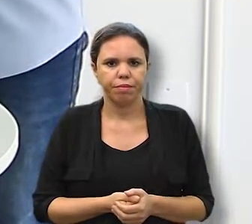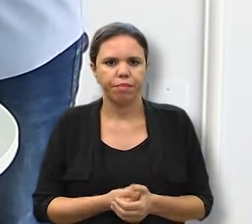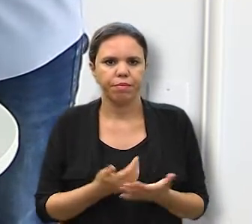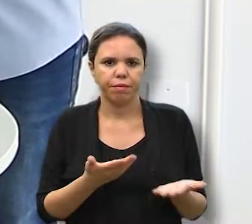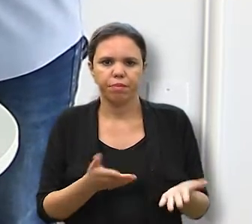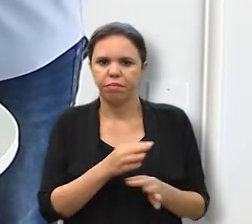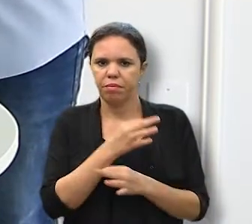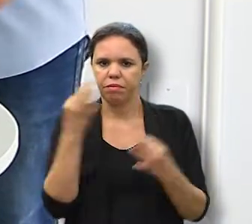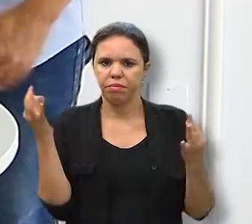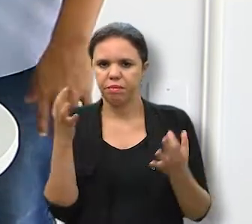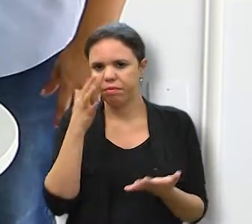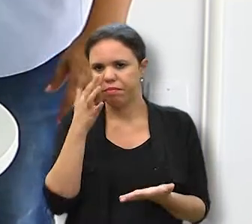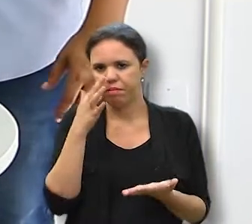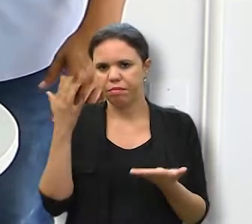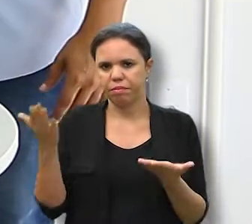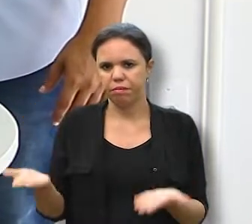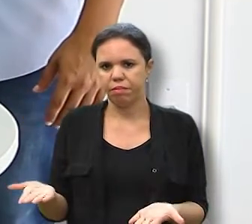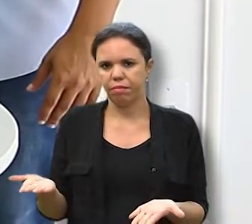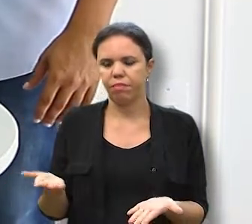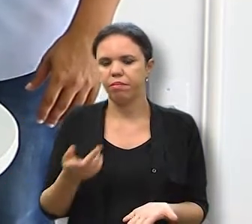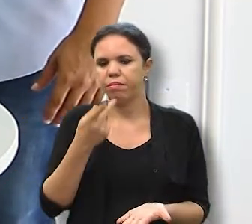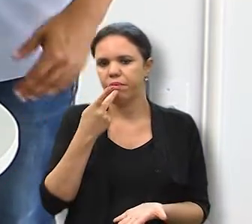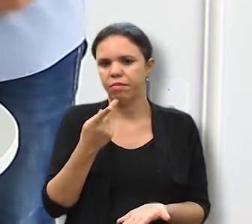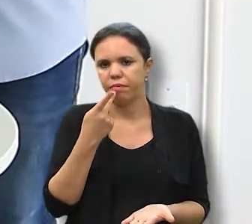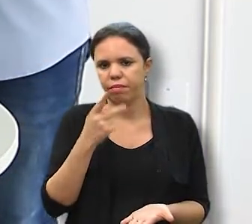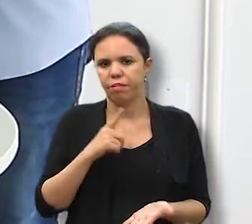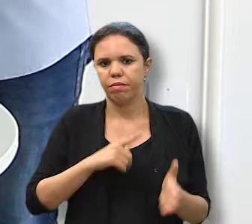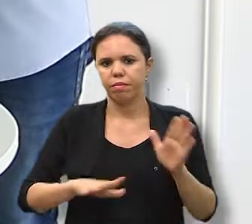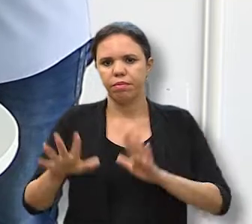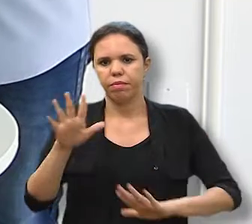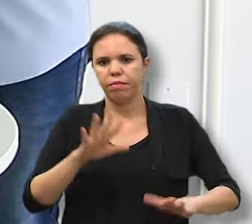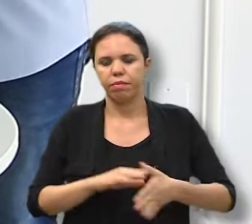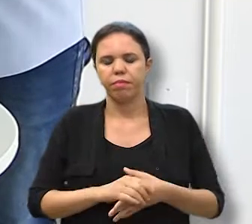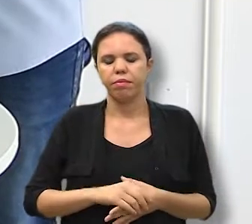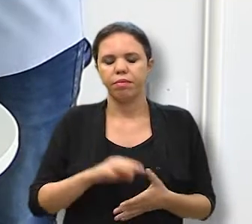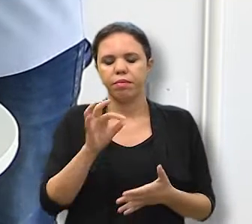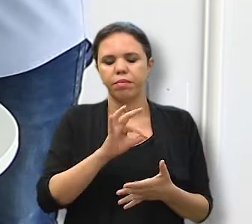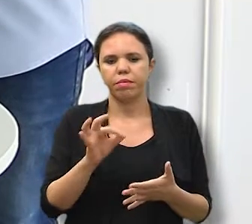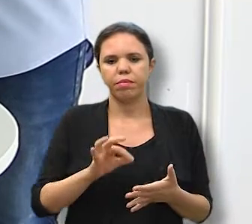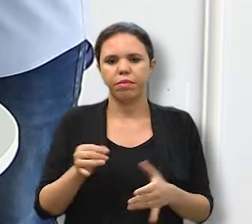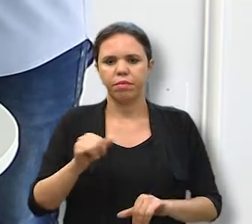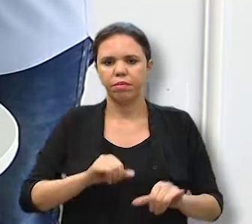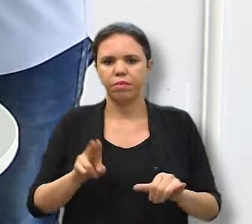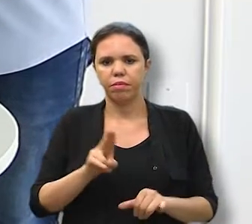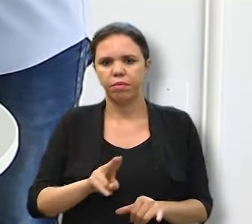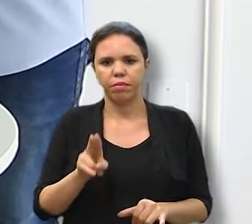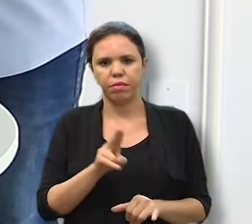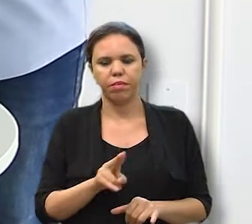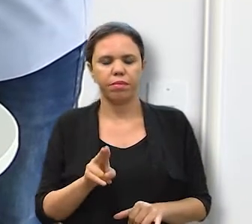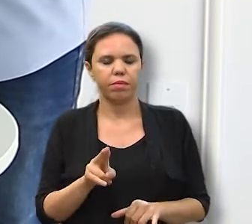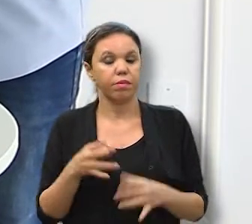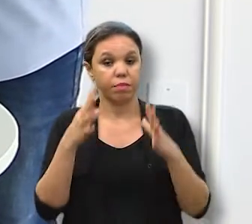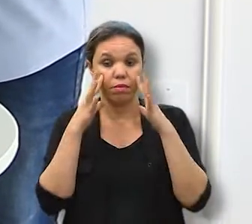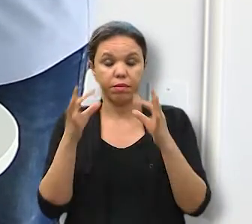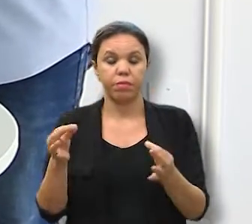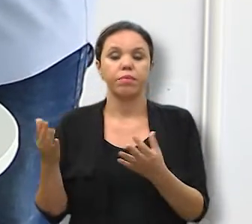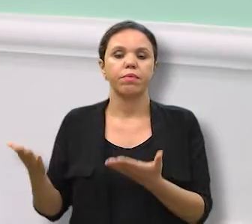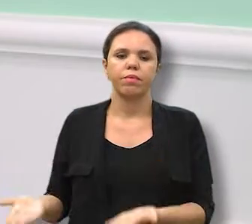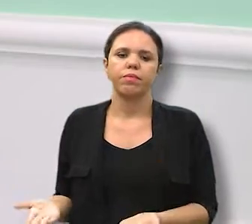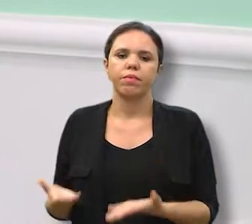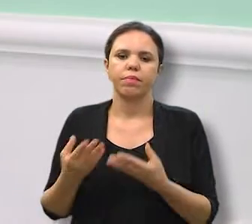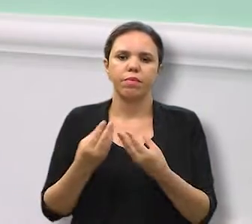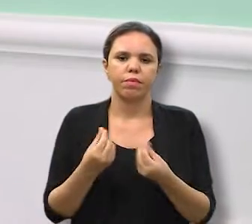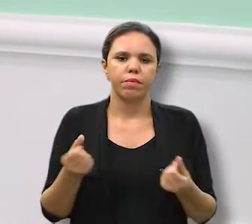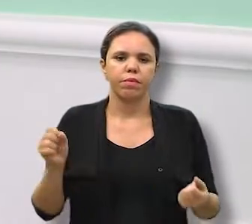ficou sensacional, né? Então você fala que a gente tem que tomar cuidado com os ingredientes que a gente usa. Então, né, prestar bem atenção na